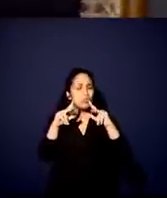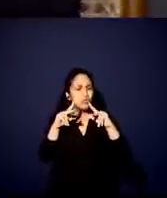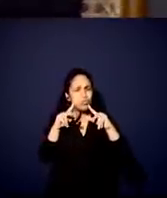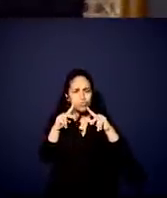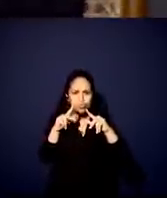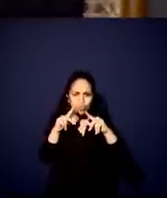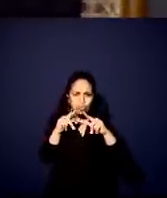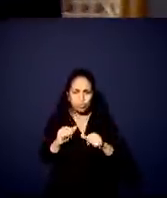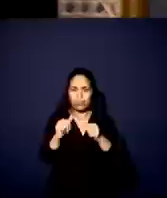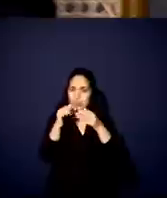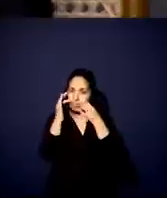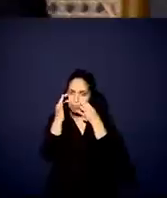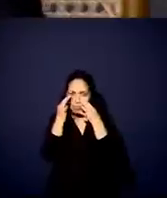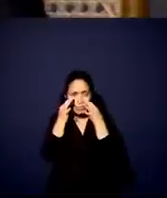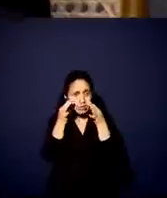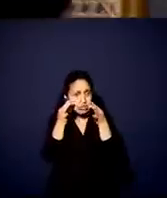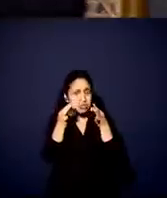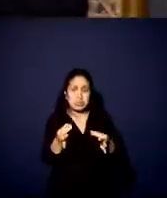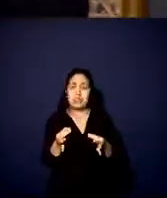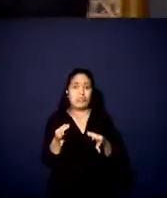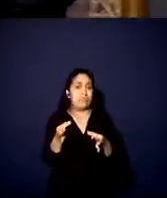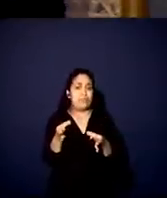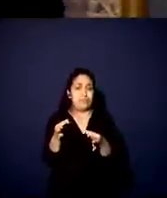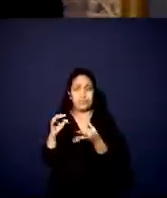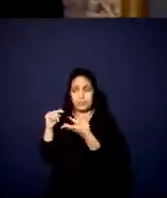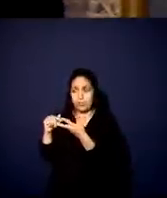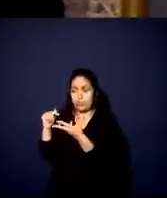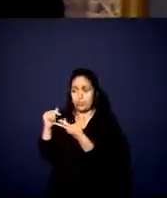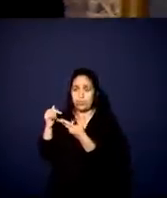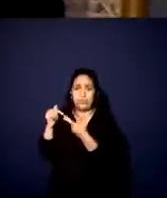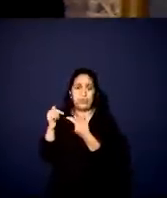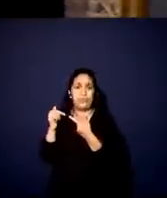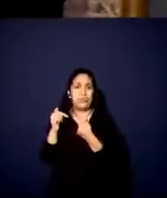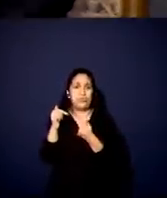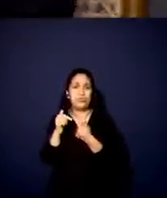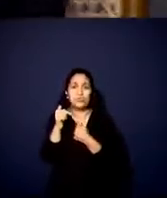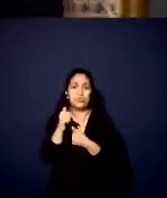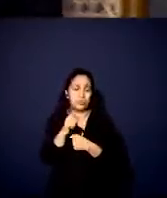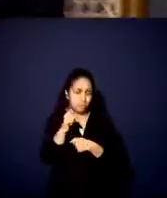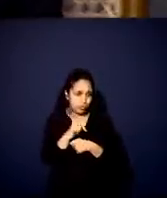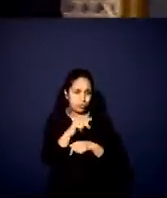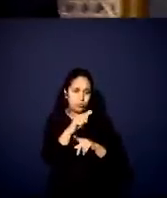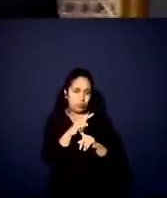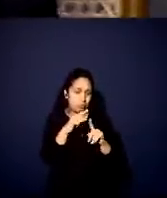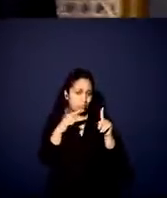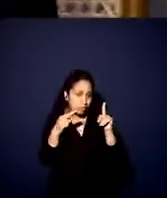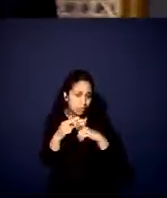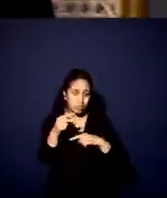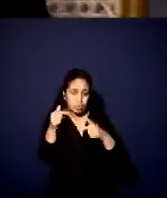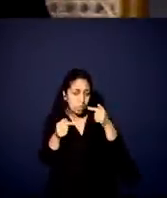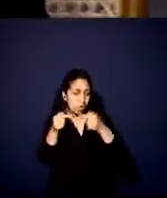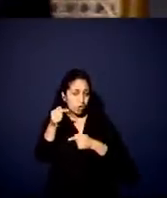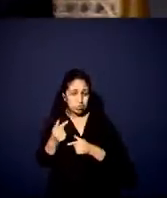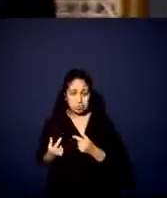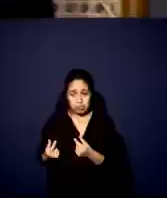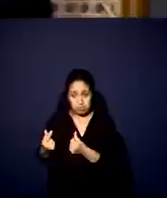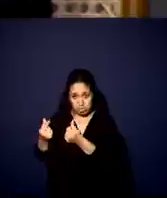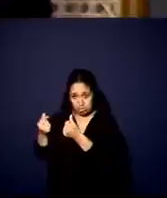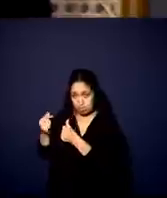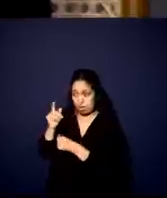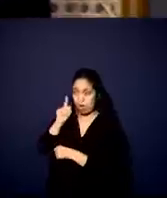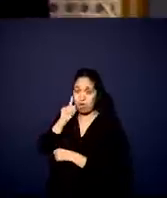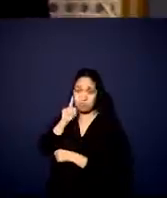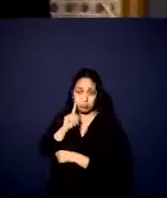enorme atenção a despeito de todos esses outros elementos as perspectivas para política monetária americana então